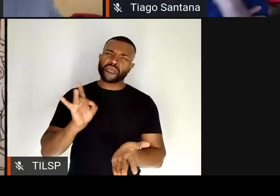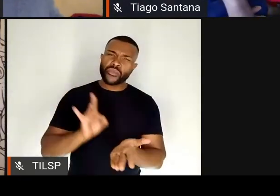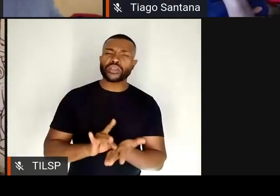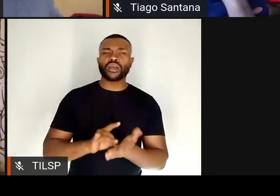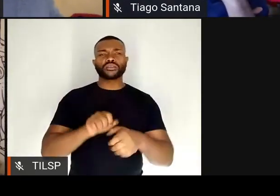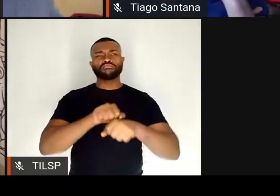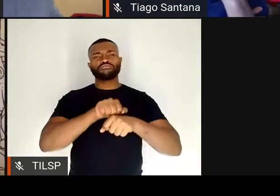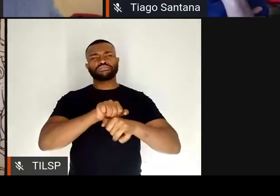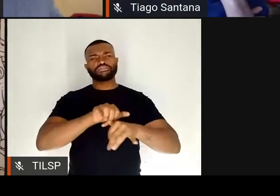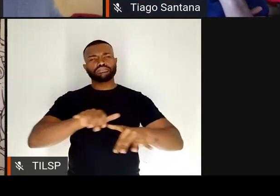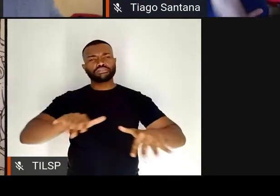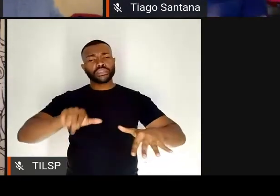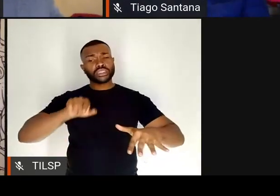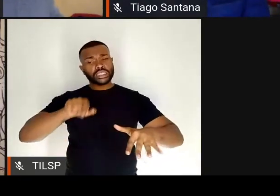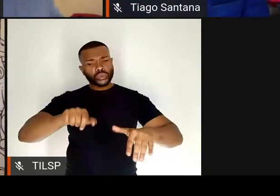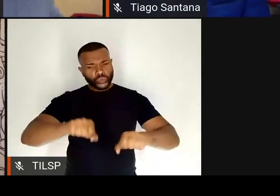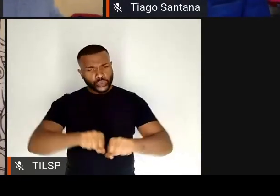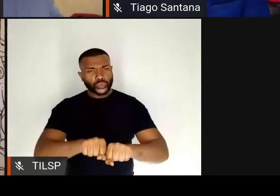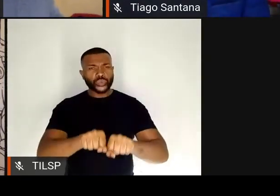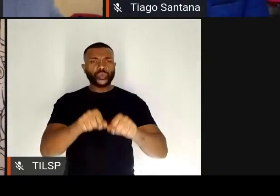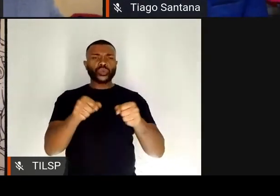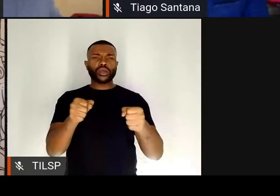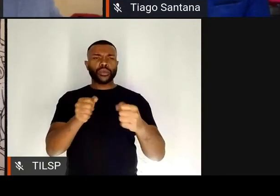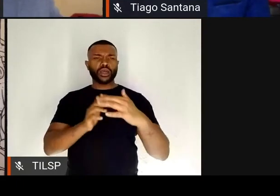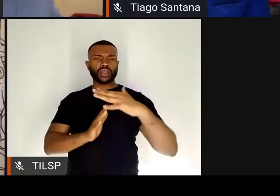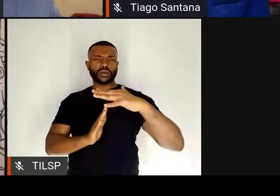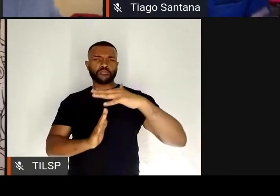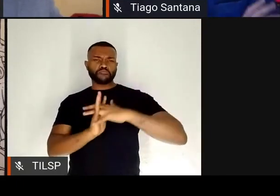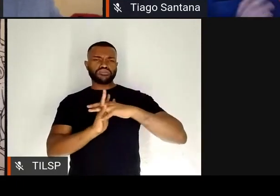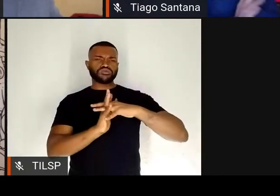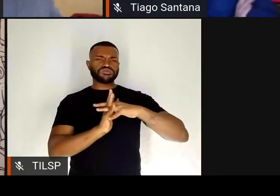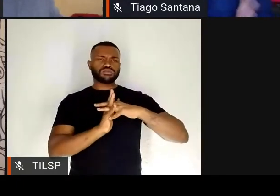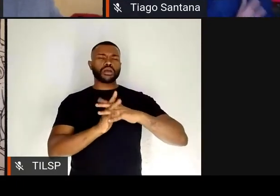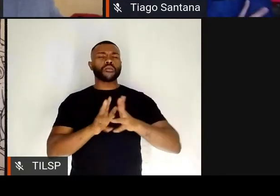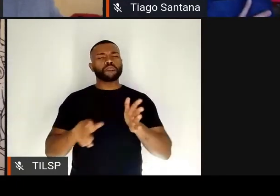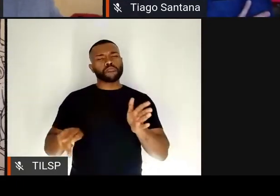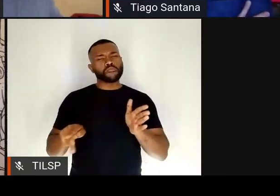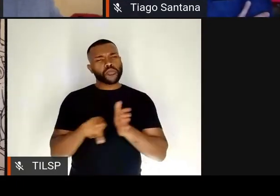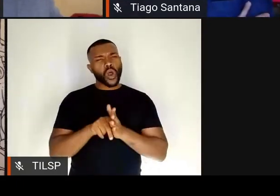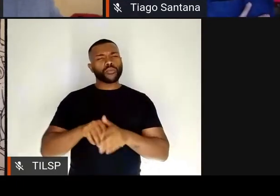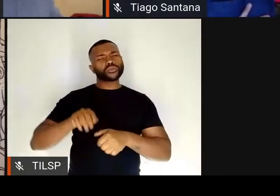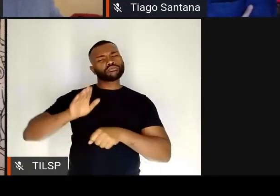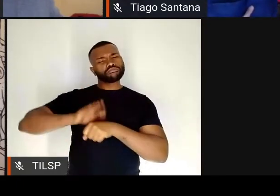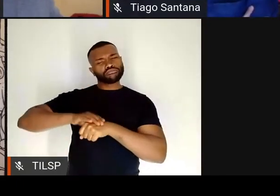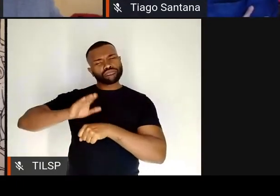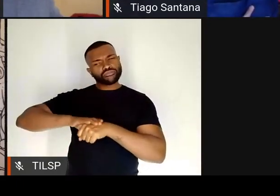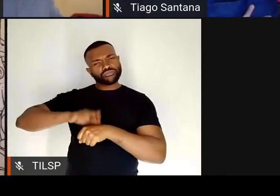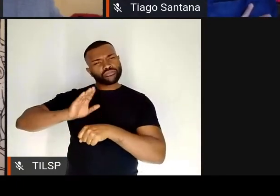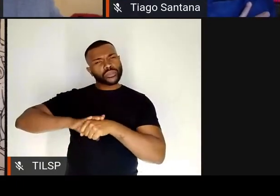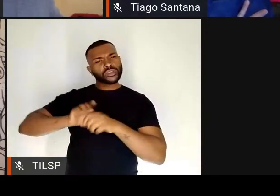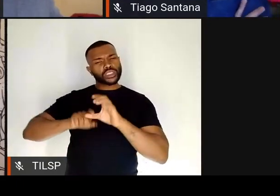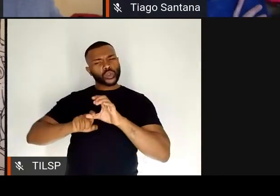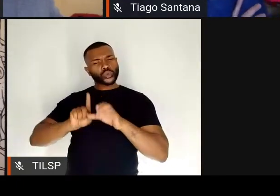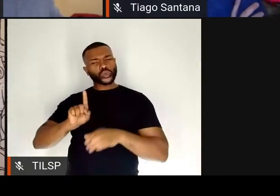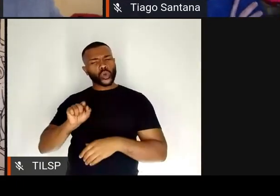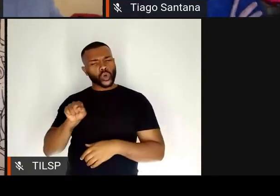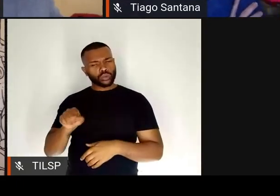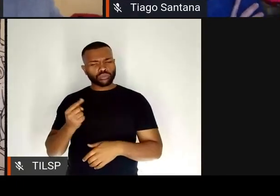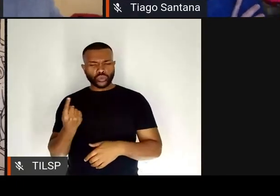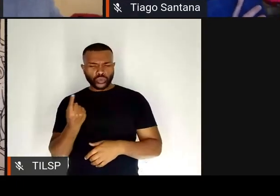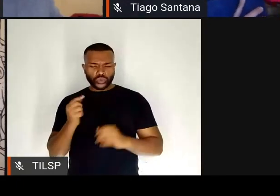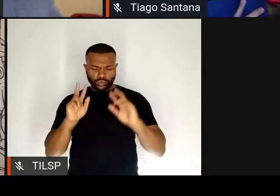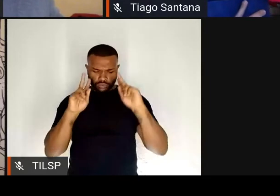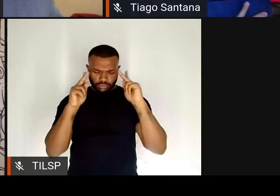né, quebrar esses limites é muito do processo do fazer autônomo, individual, né, humano,